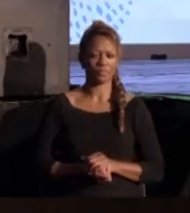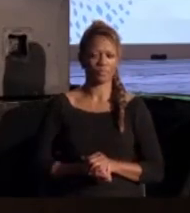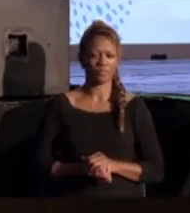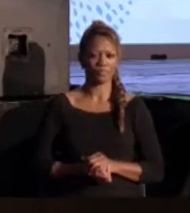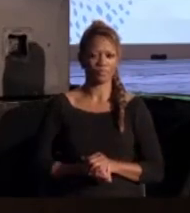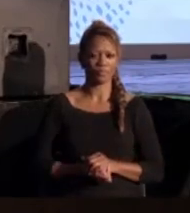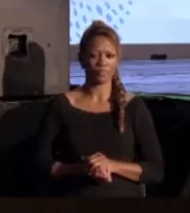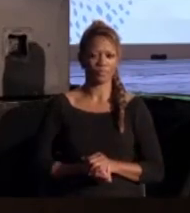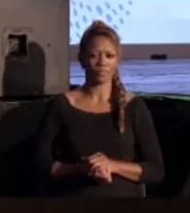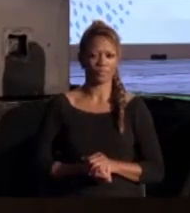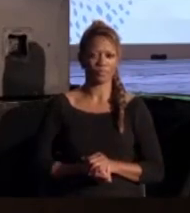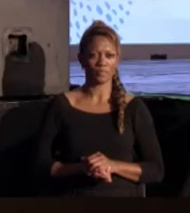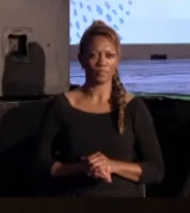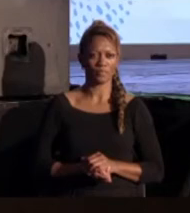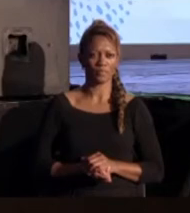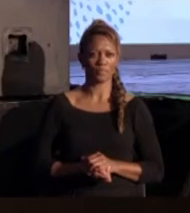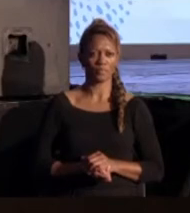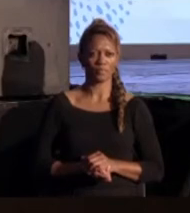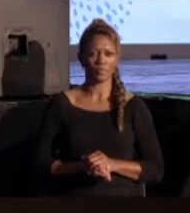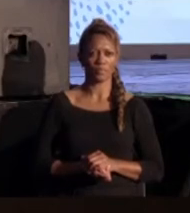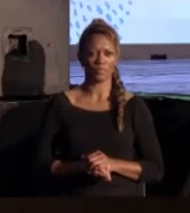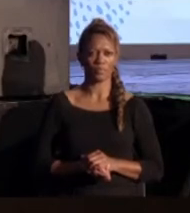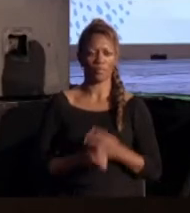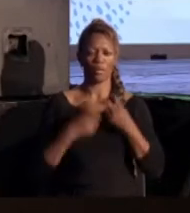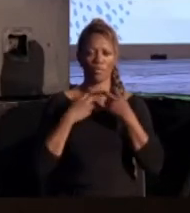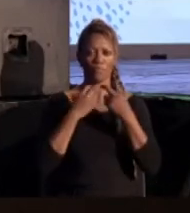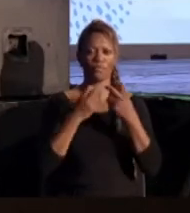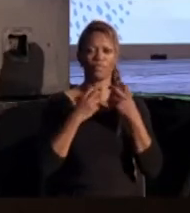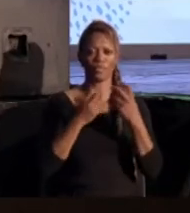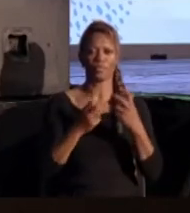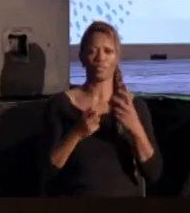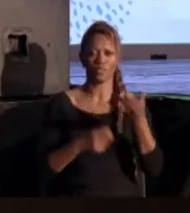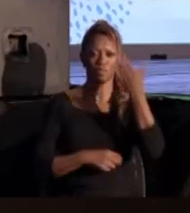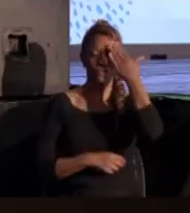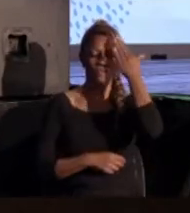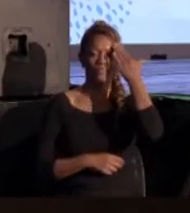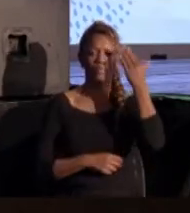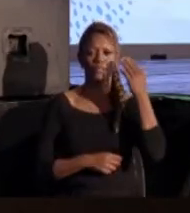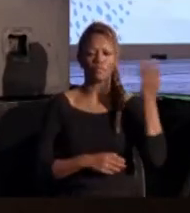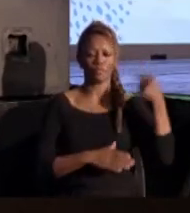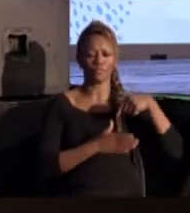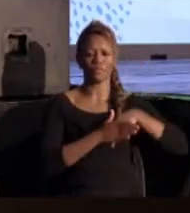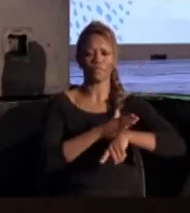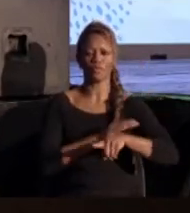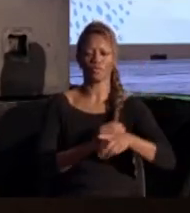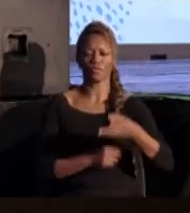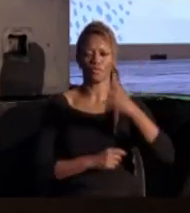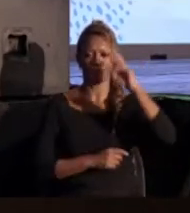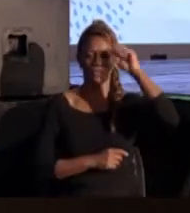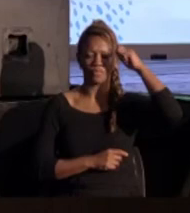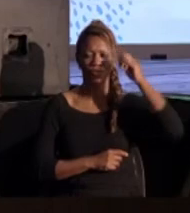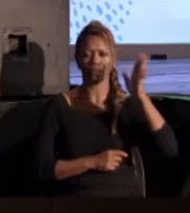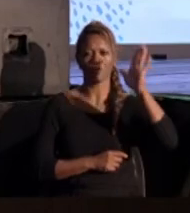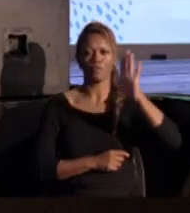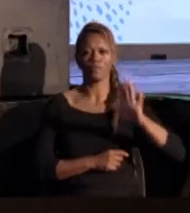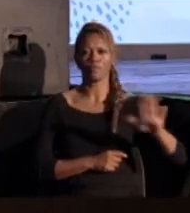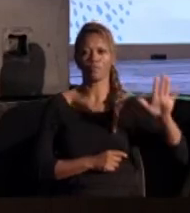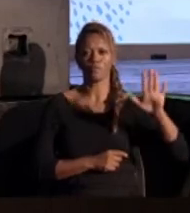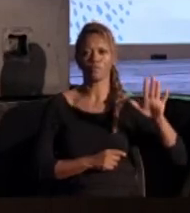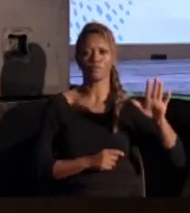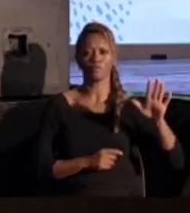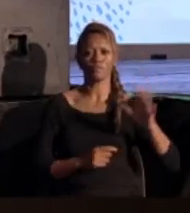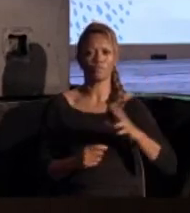e similaridades entre bucalidade e os saberes ancestrais da filosofia africana. Participarão